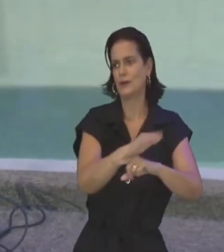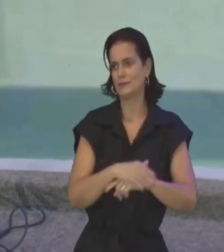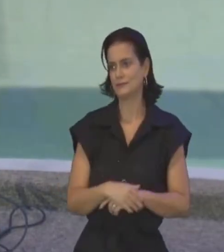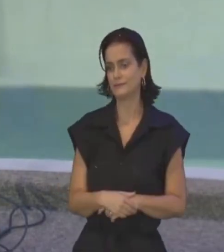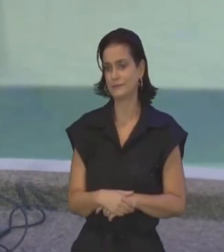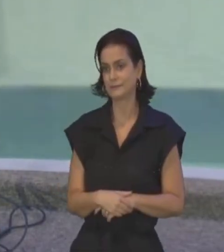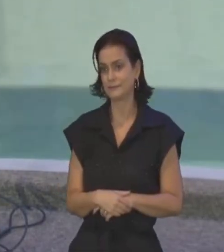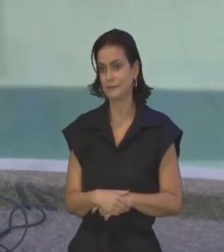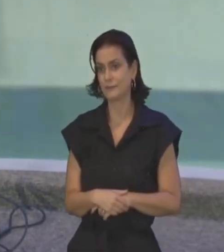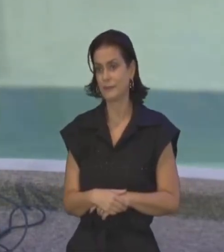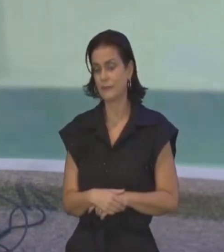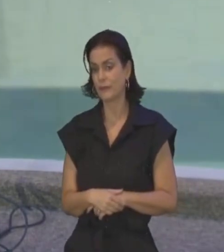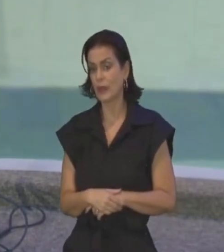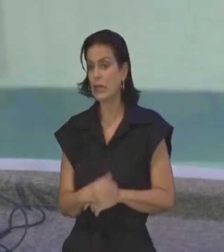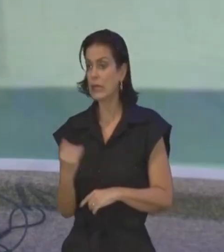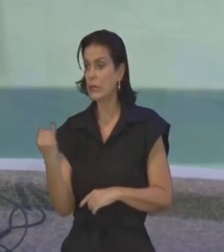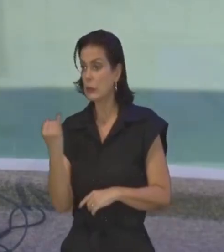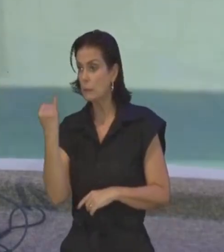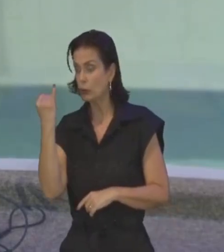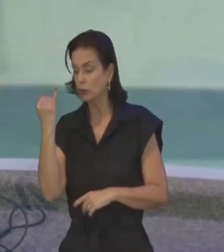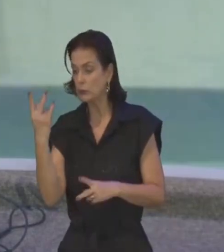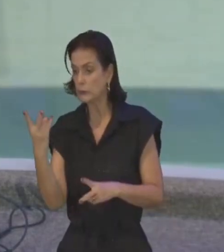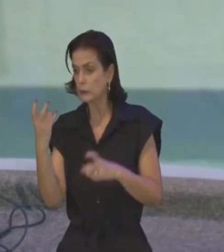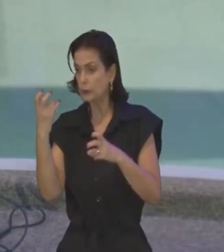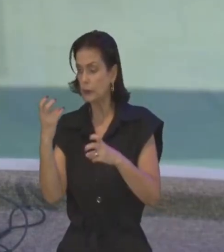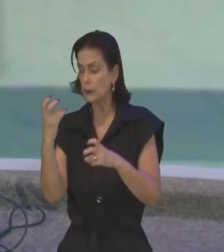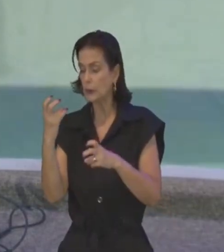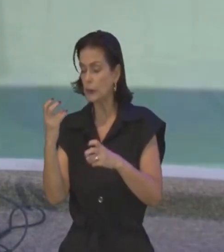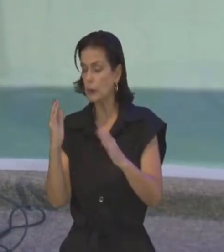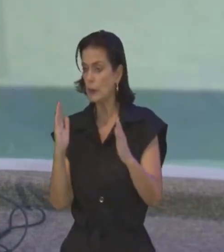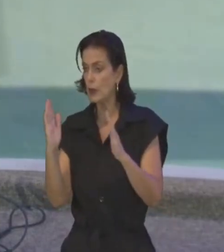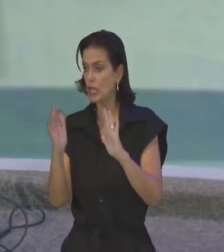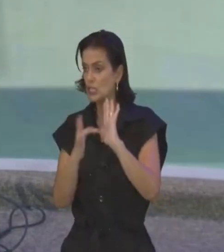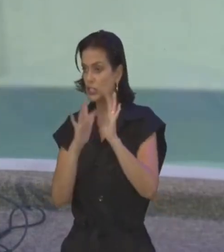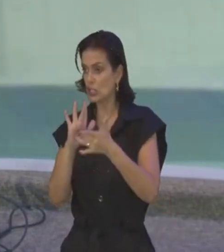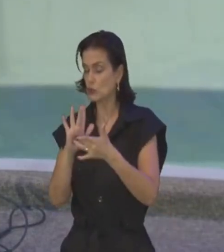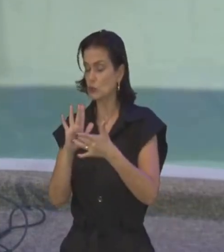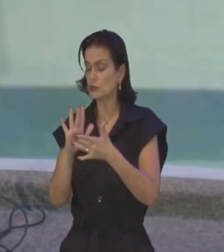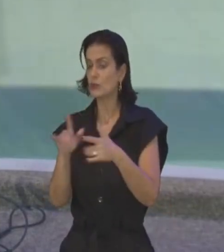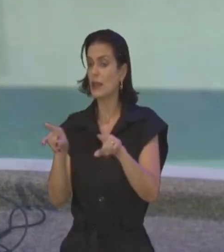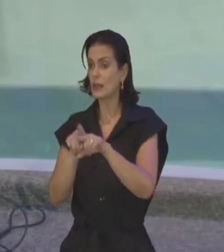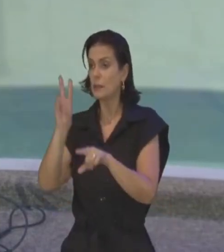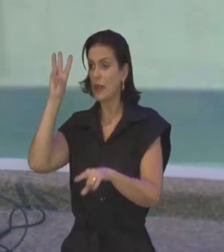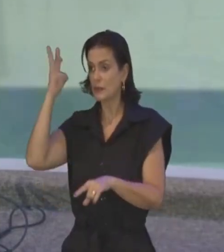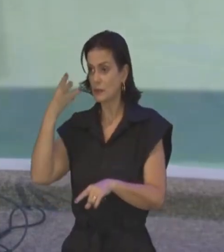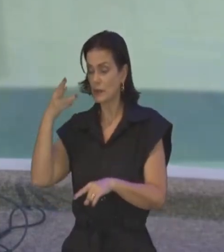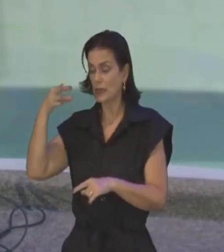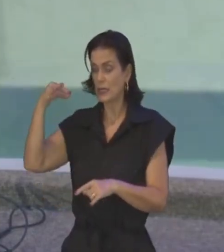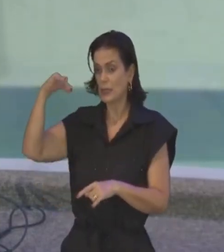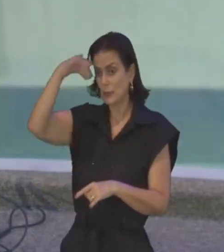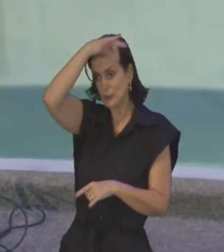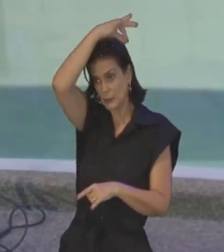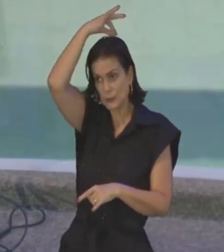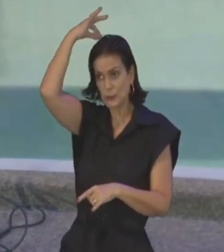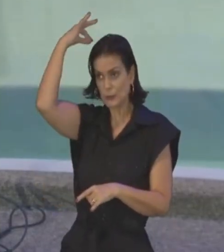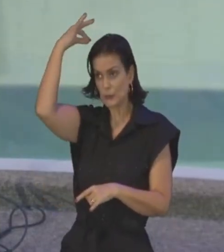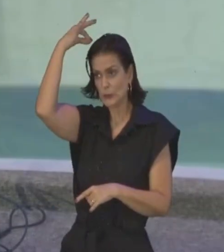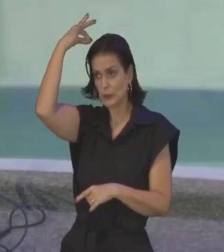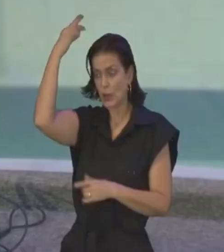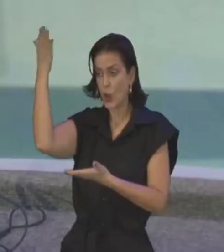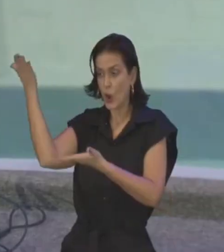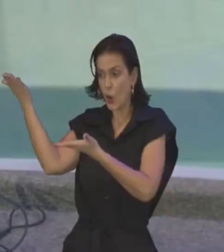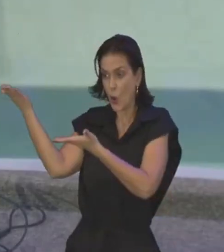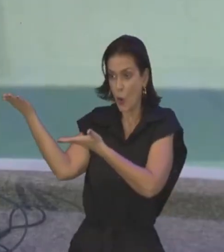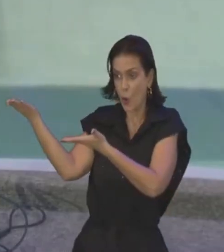E é interessante sempre perceber que quando Jesus e o profeta Isaías, inspirado pelo Espírito Santo, nos traz este